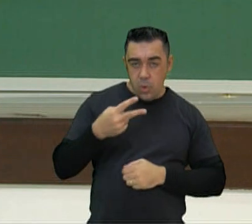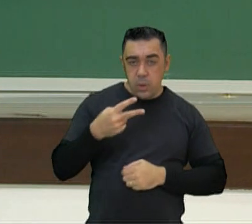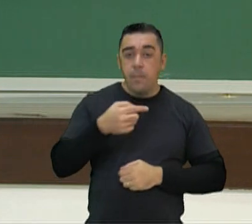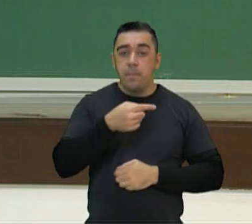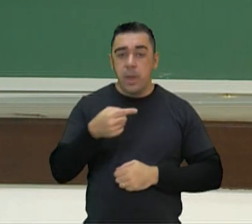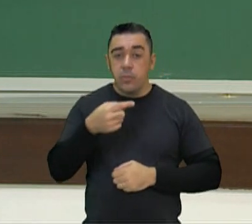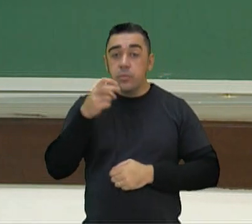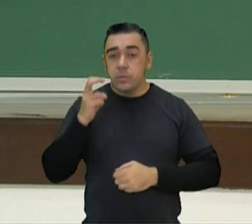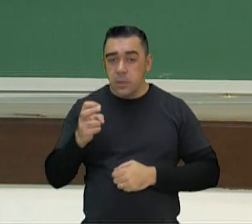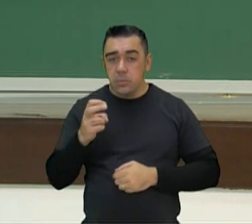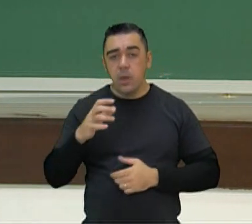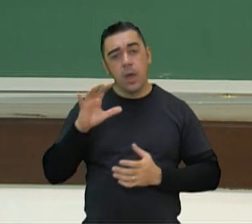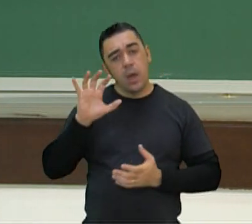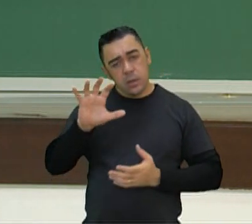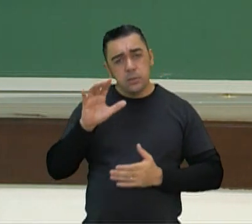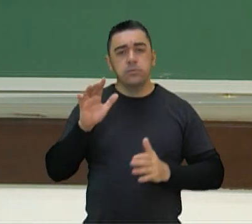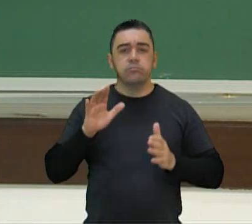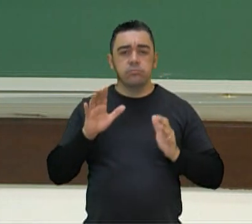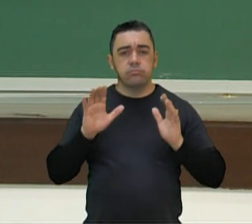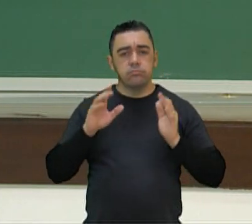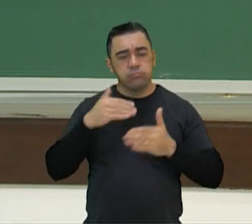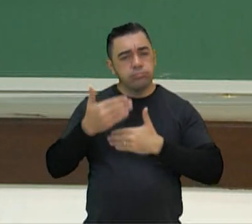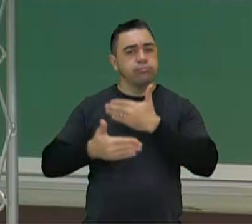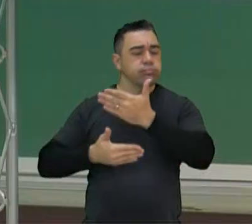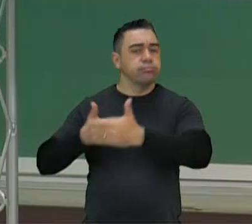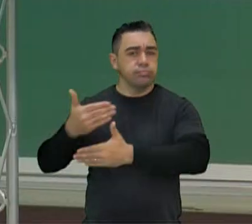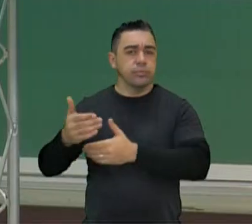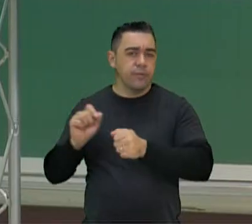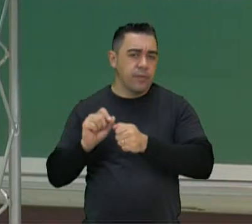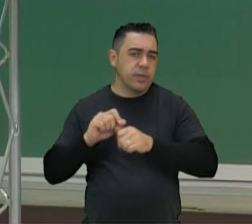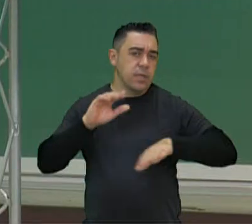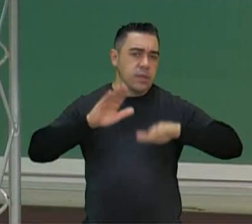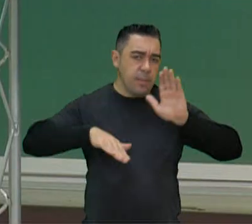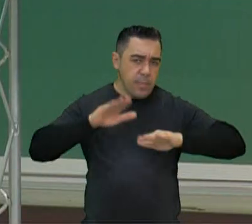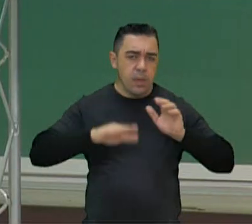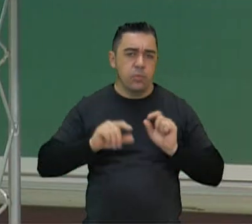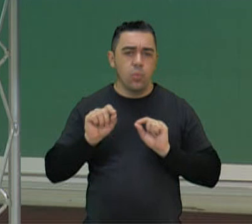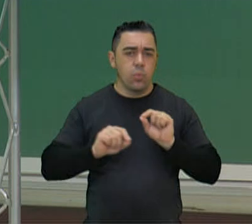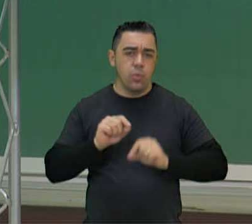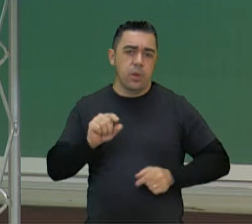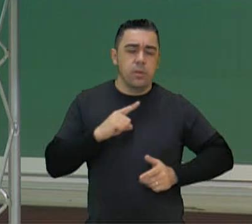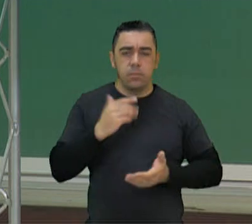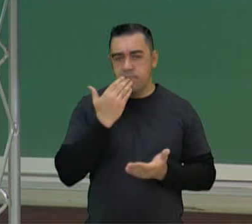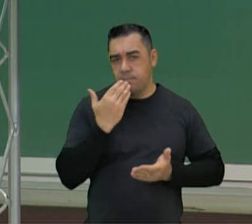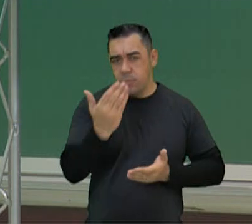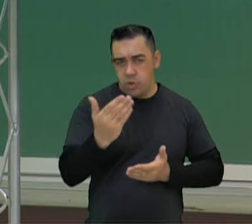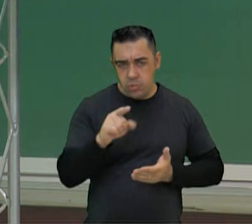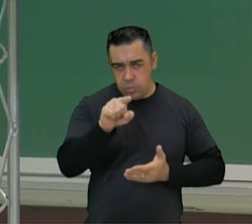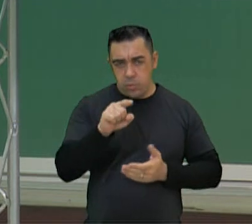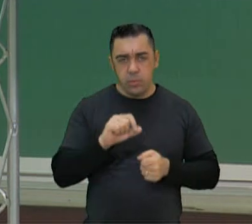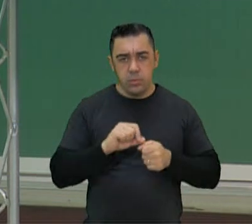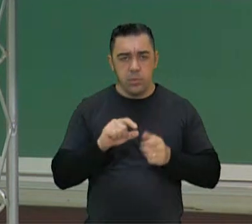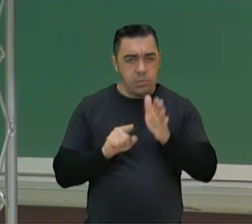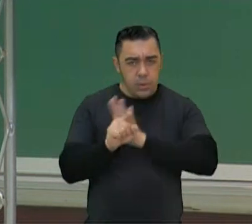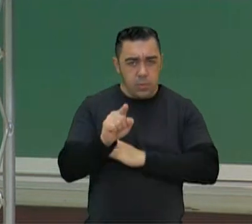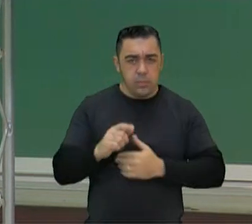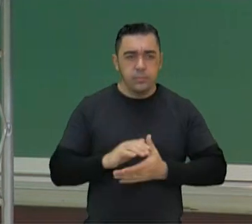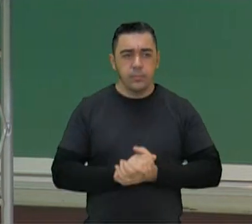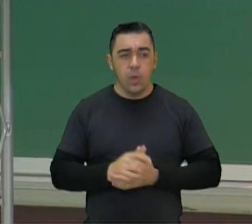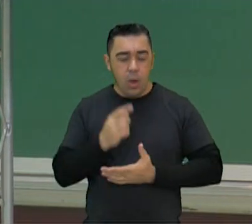5. E assim sucessivamente, depende da solicitação da questão.